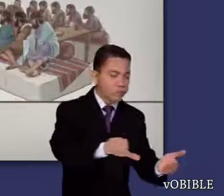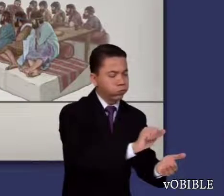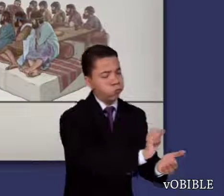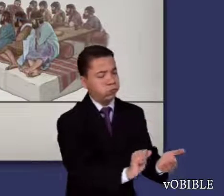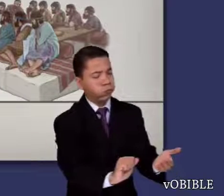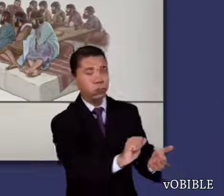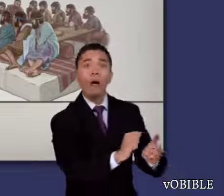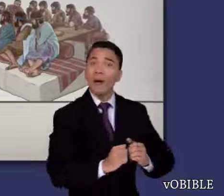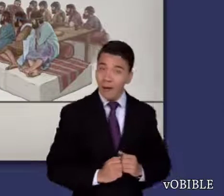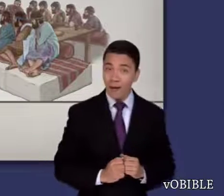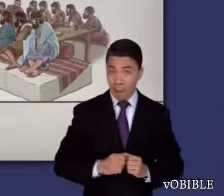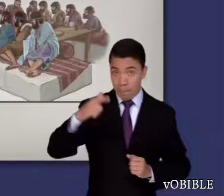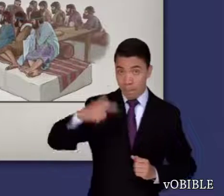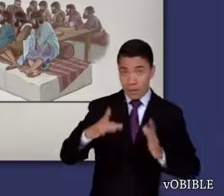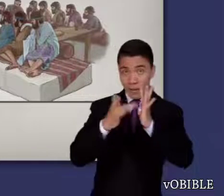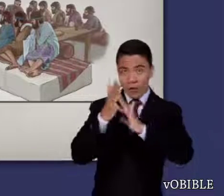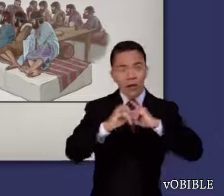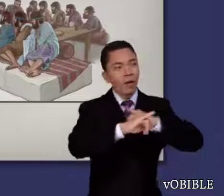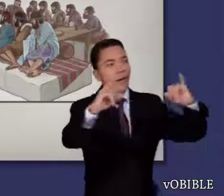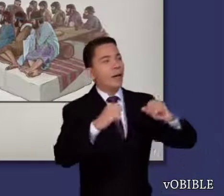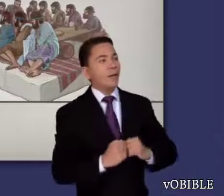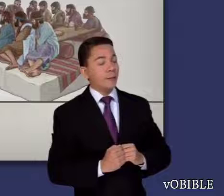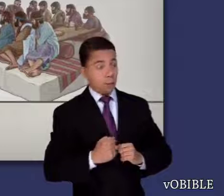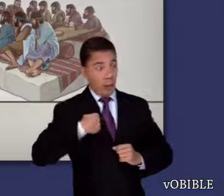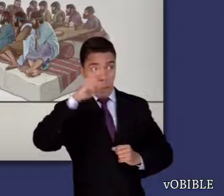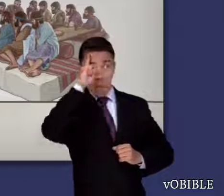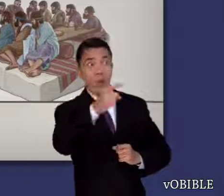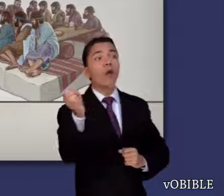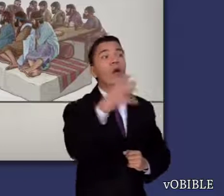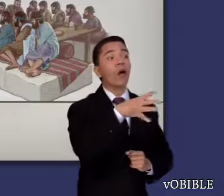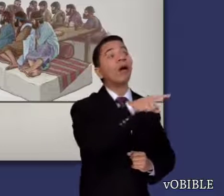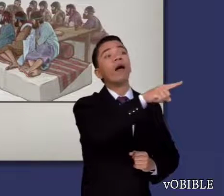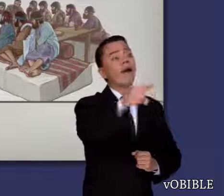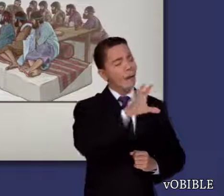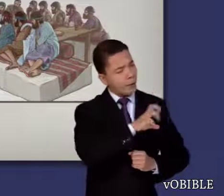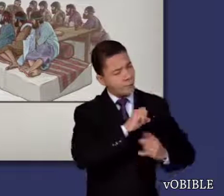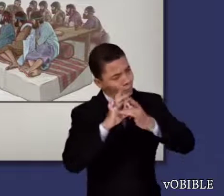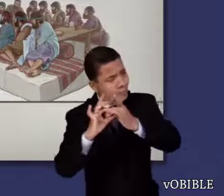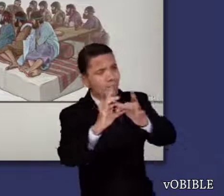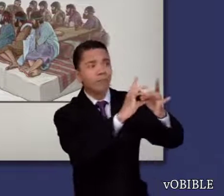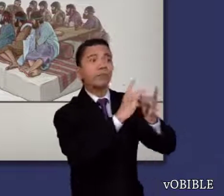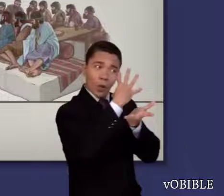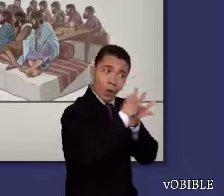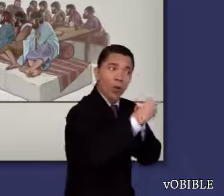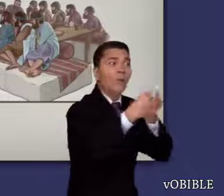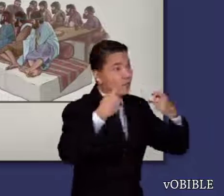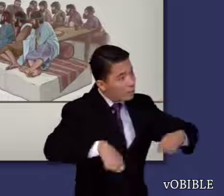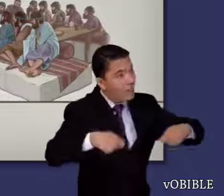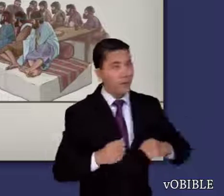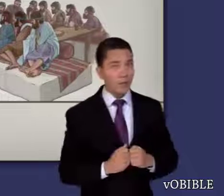Mais tarde, naquela noite, Jesus disse: "Eu lhes dou um novo mandamento. Amem uns aos outros, assim como eu